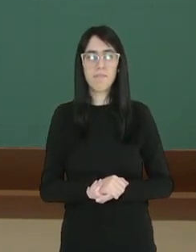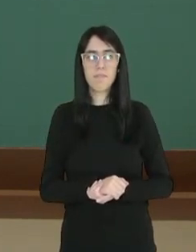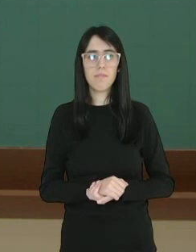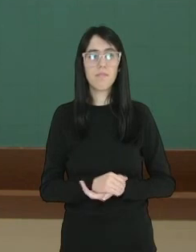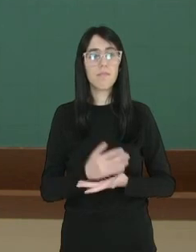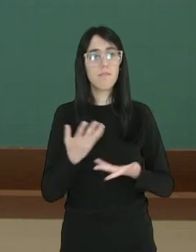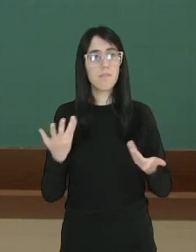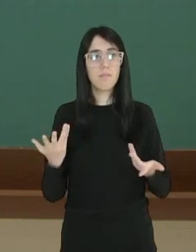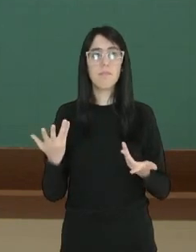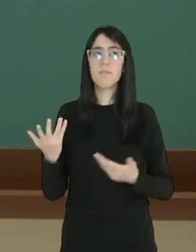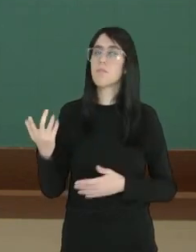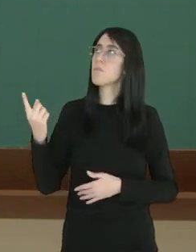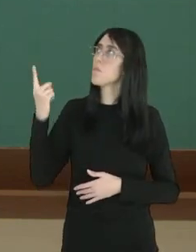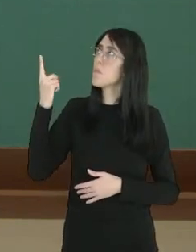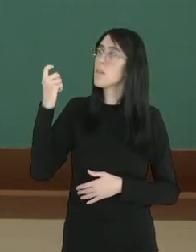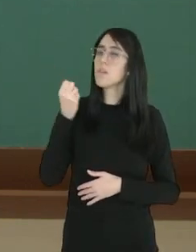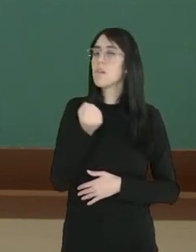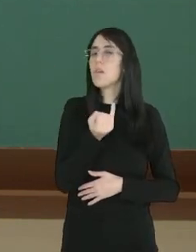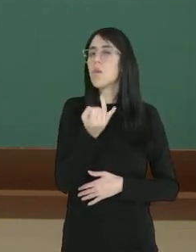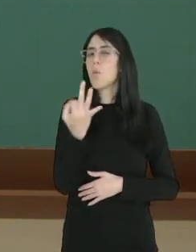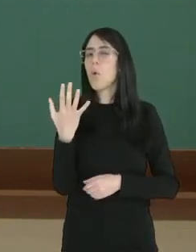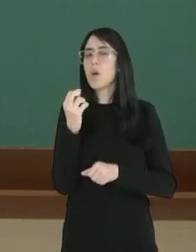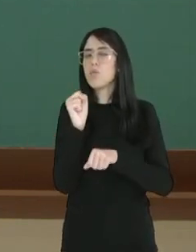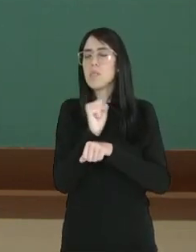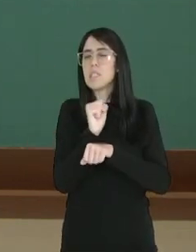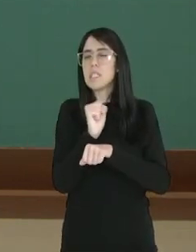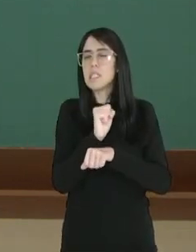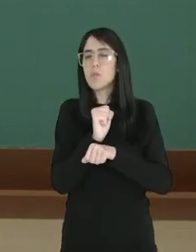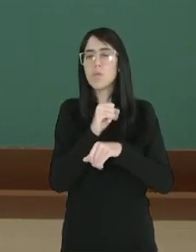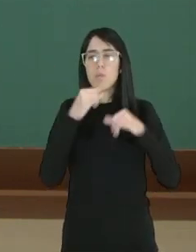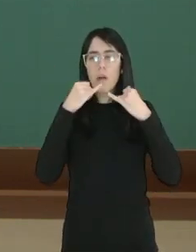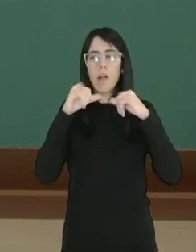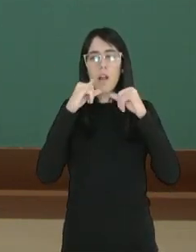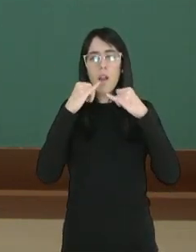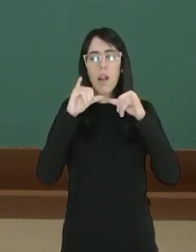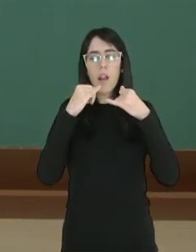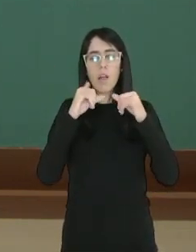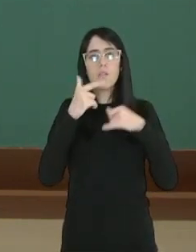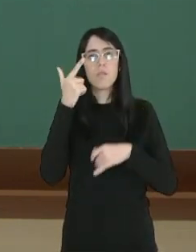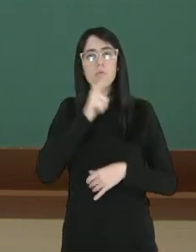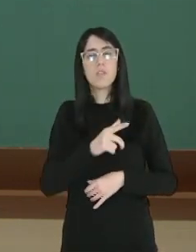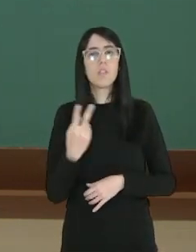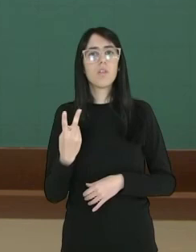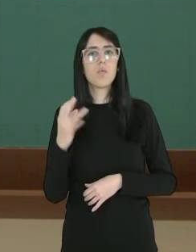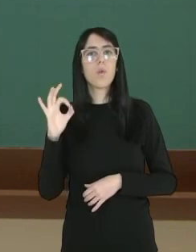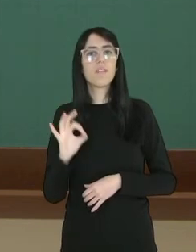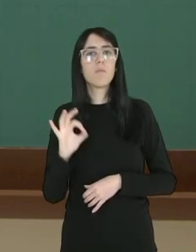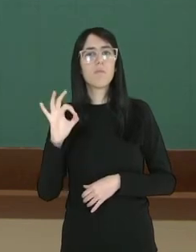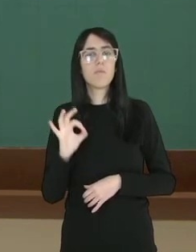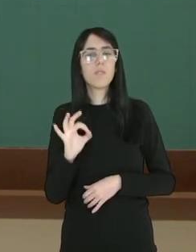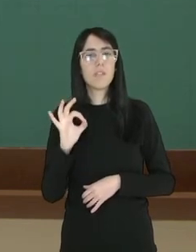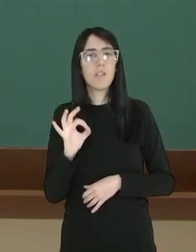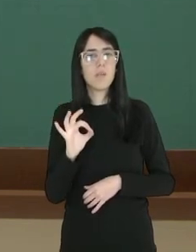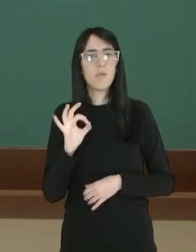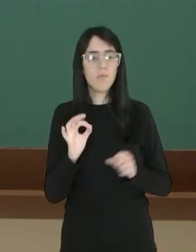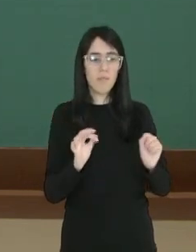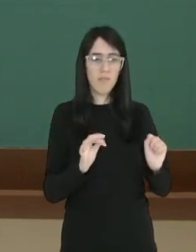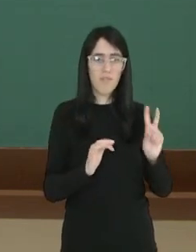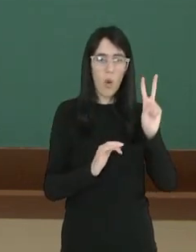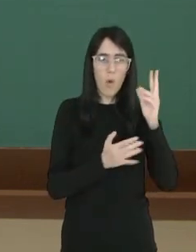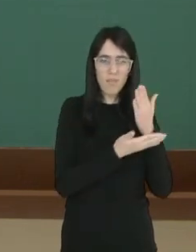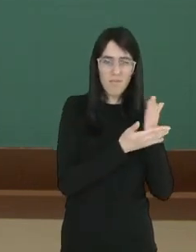Respondendo à pergunta, em quantos segundos a corrente elétrica atinge 2% do seu valor inicial, nós